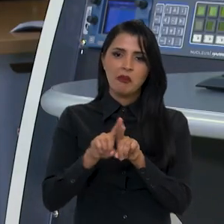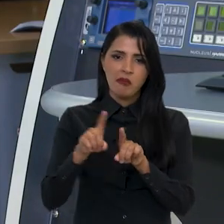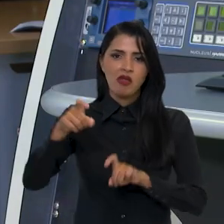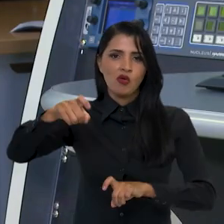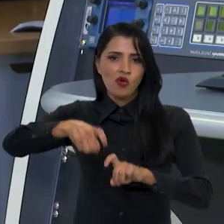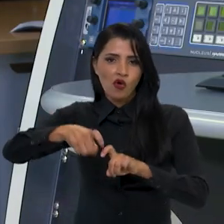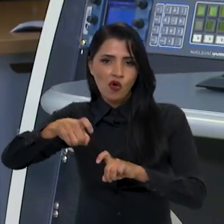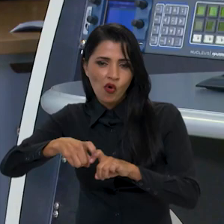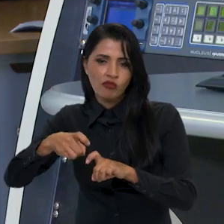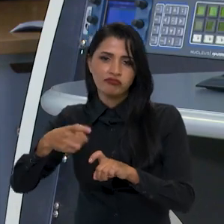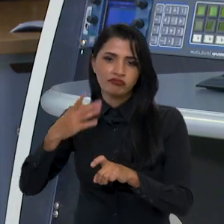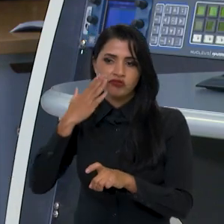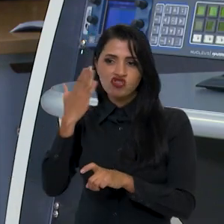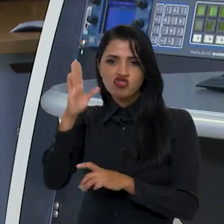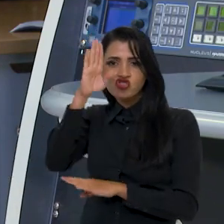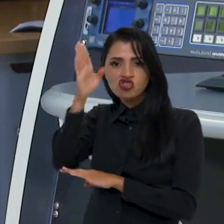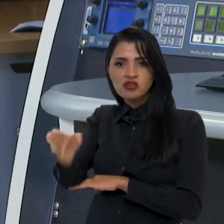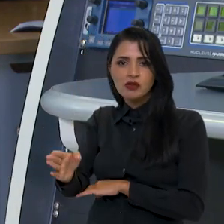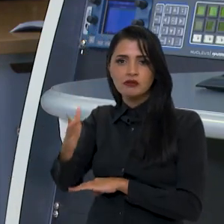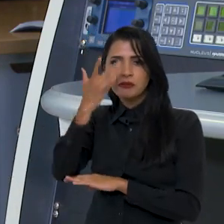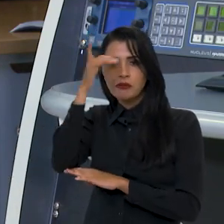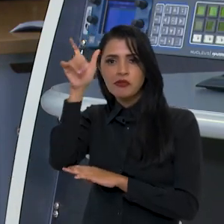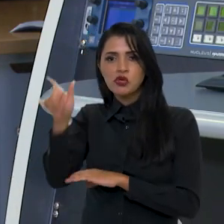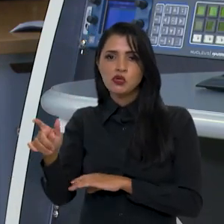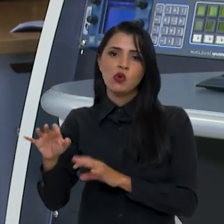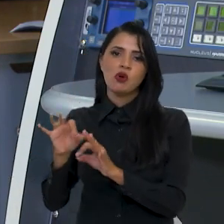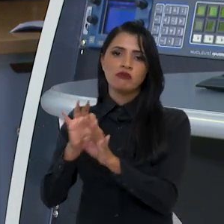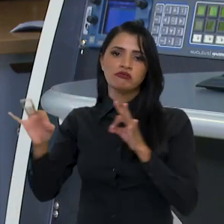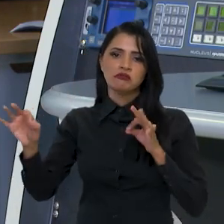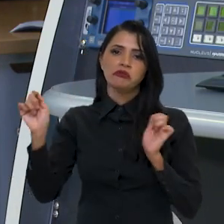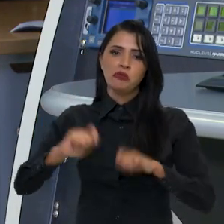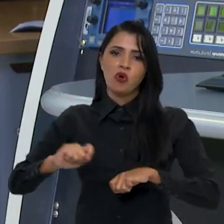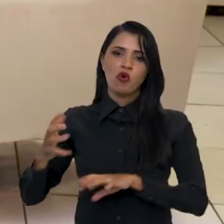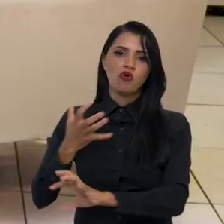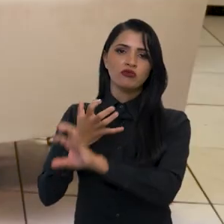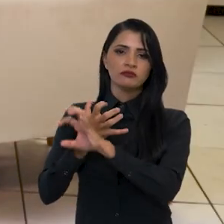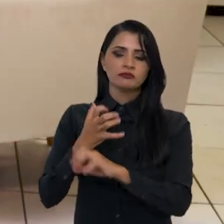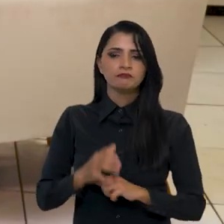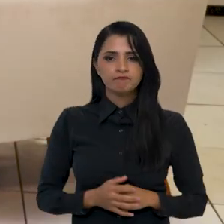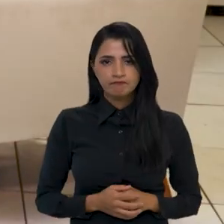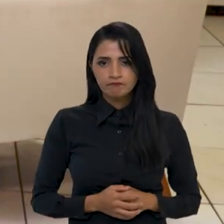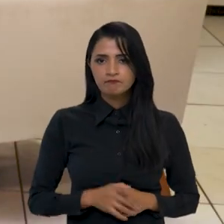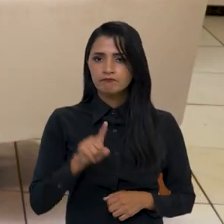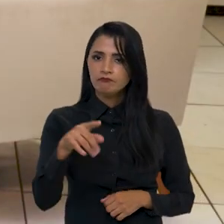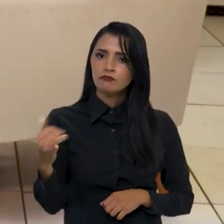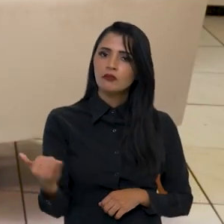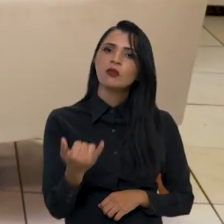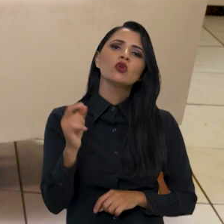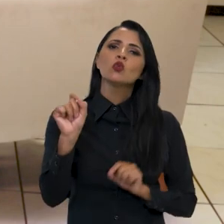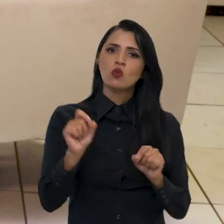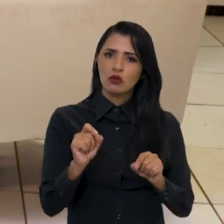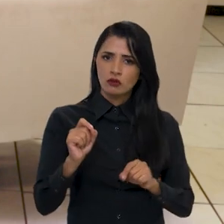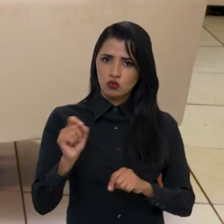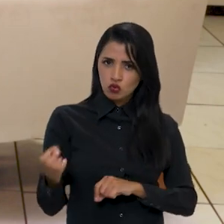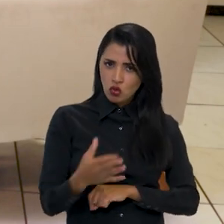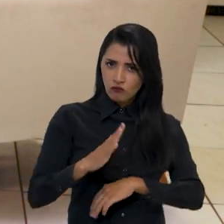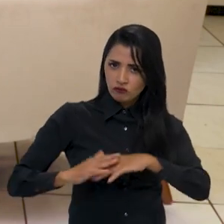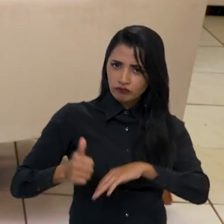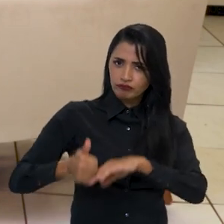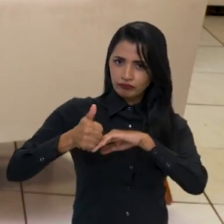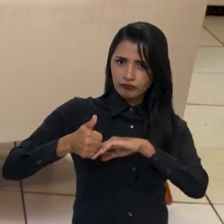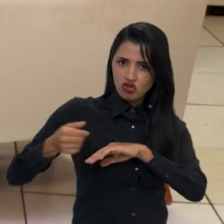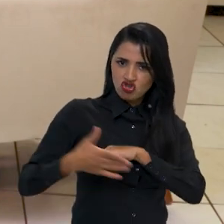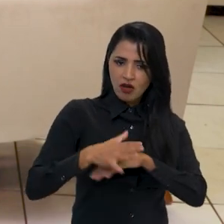das teleconsultas, né? Ou seja, atender diretamente o paciente à distância, né? E é importante que os novos profissionais já saiam,